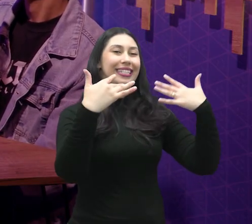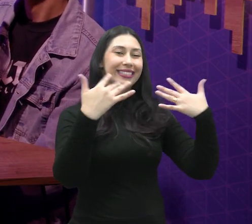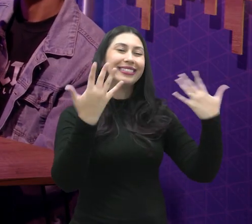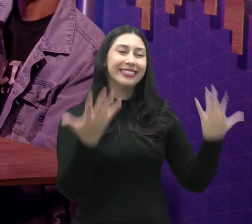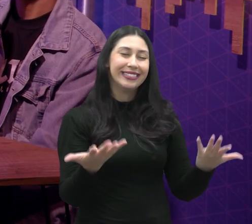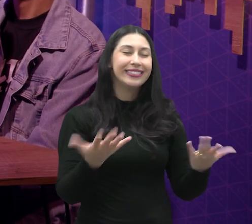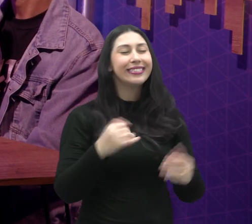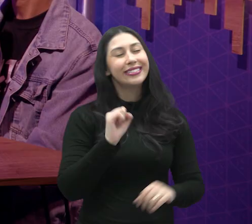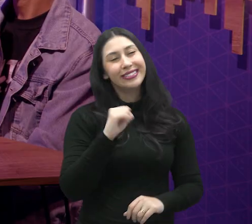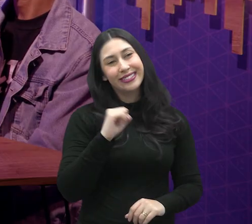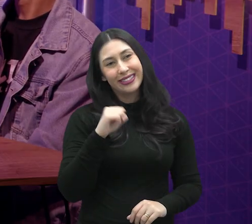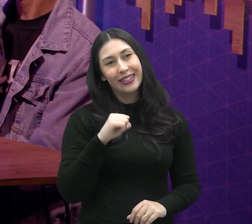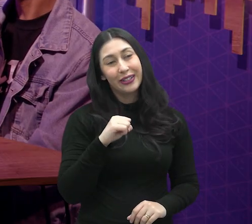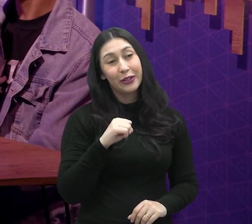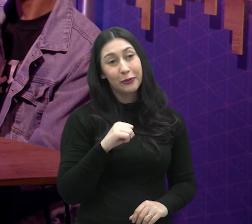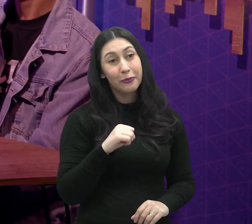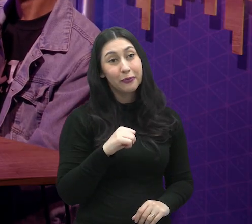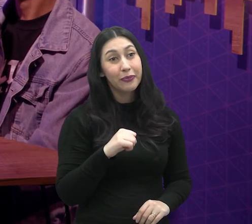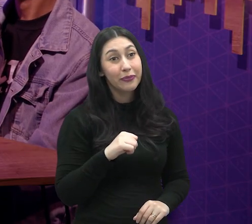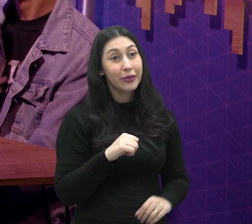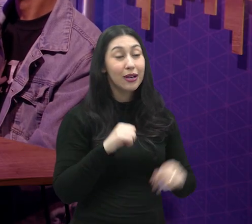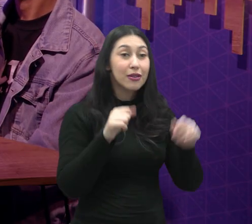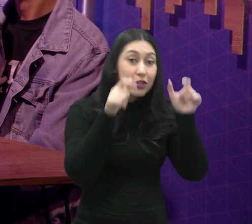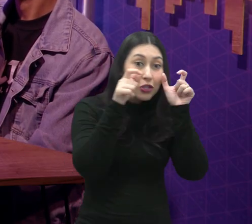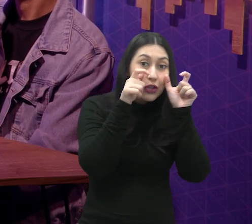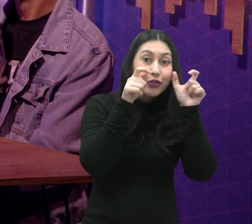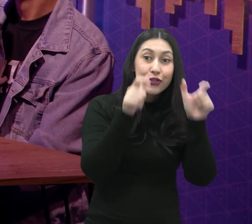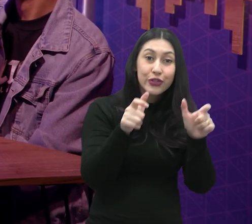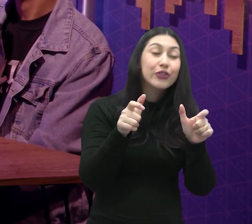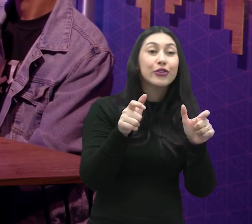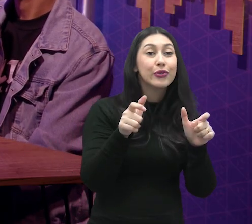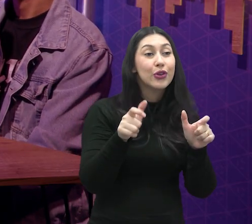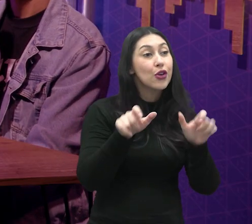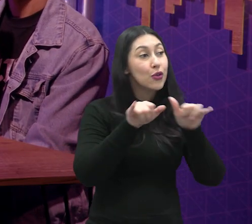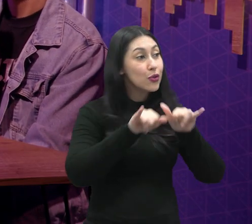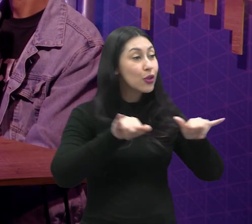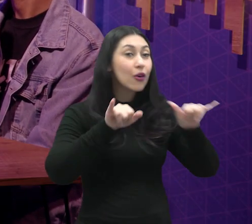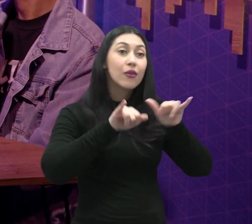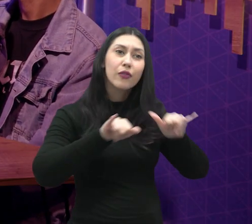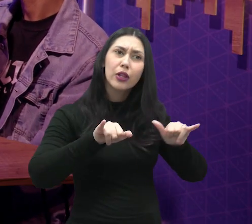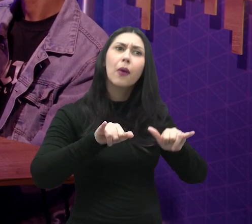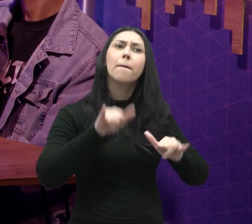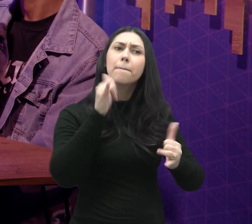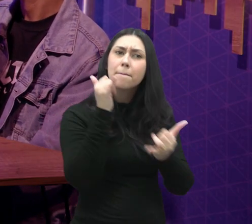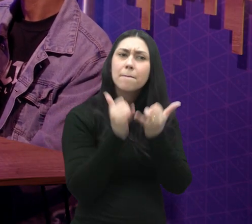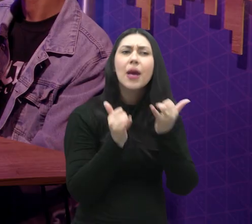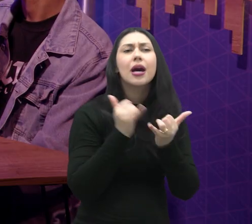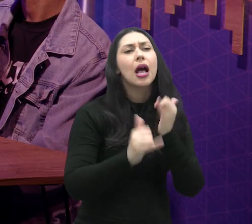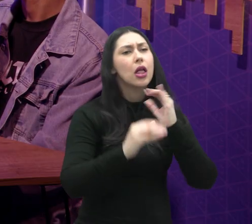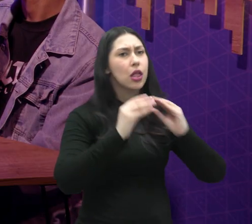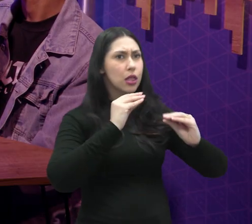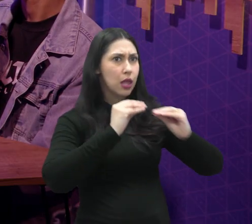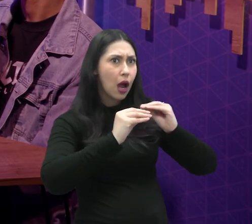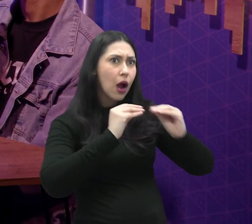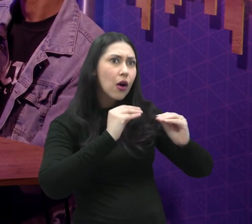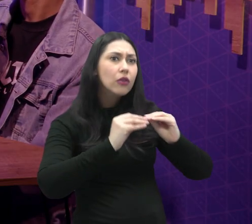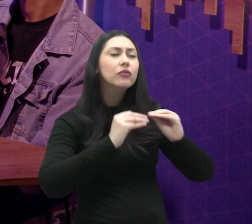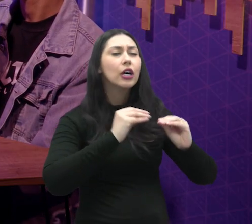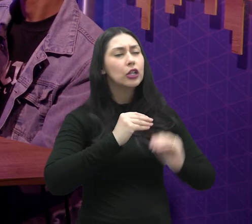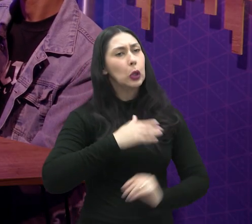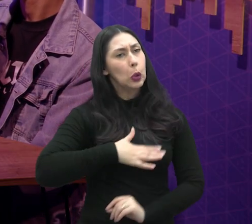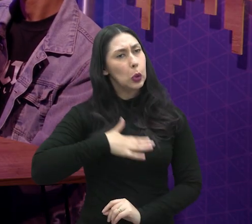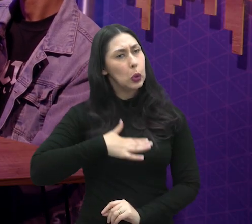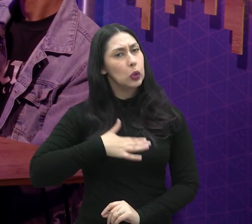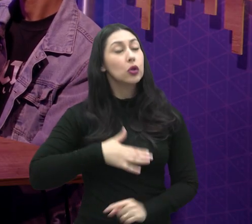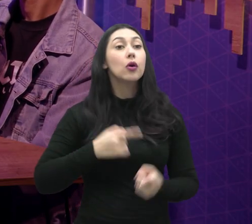atenção, e realmente o público engajou muito com a novela, veio dizendo que é uma novela com cara de novela. Uma das coisas que a galera mais